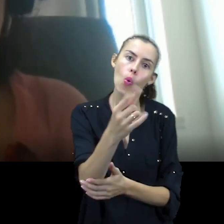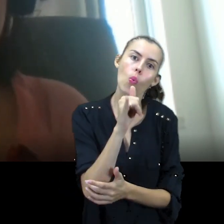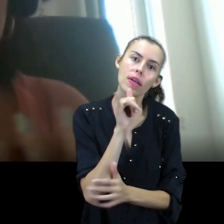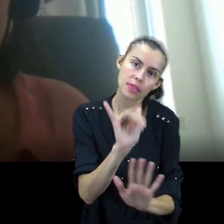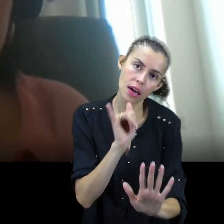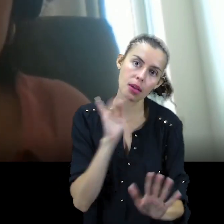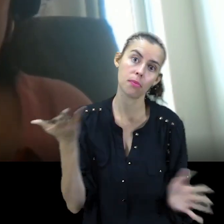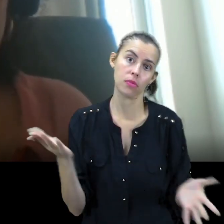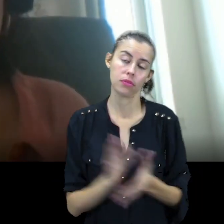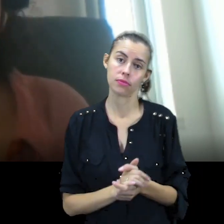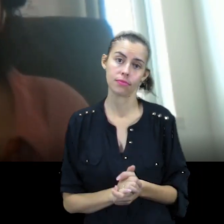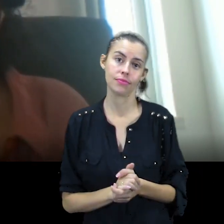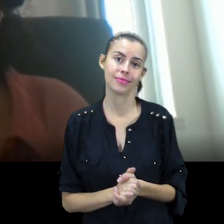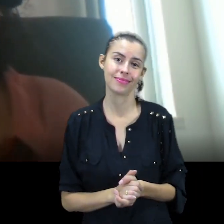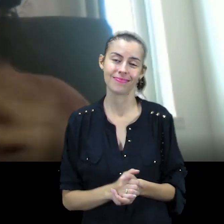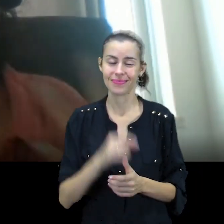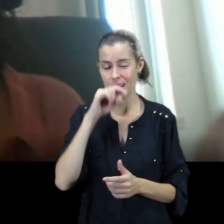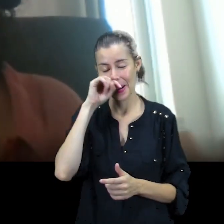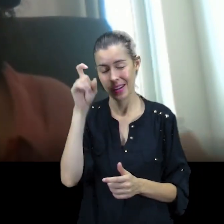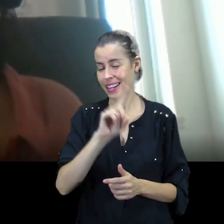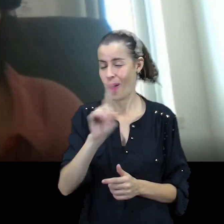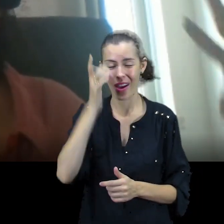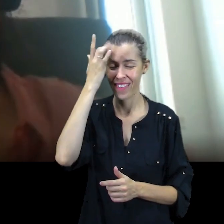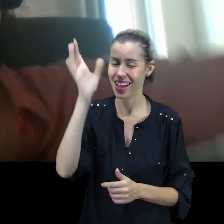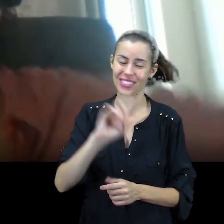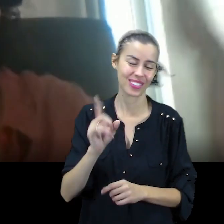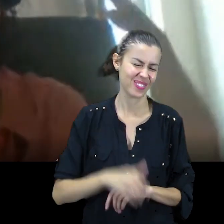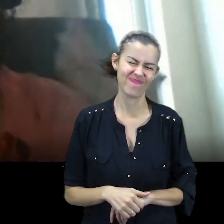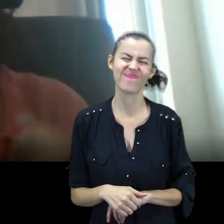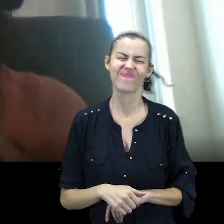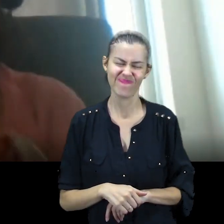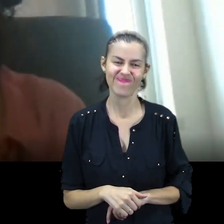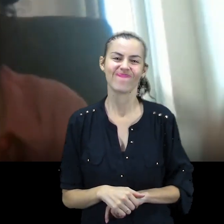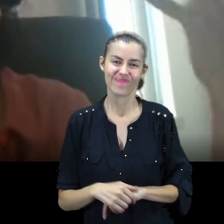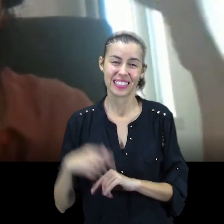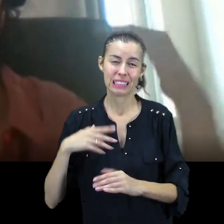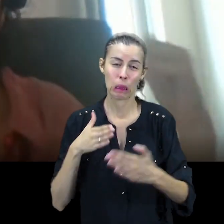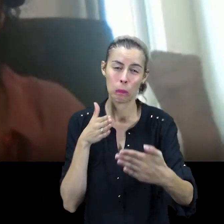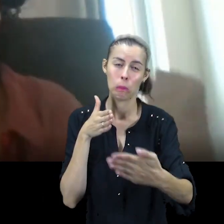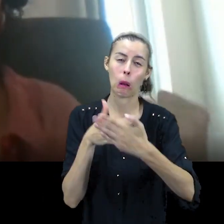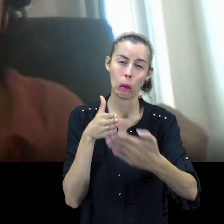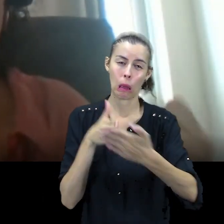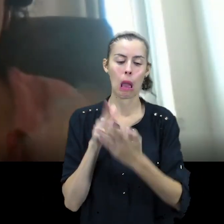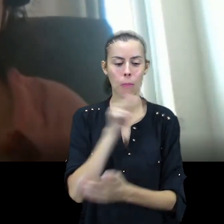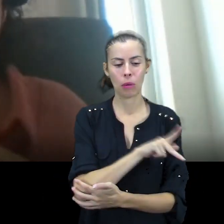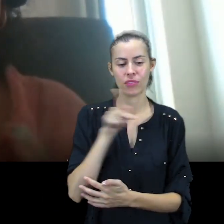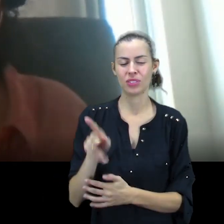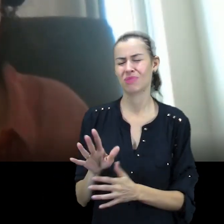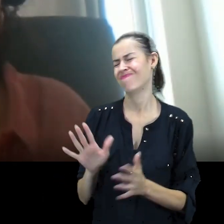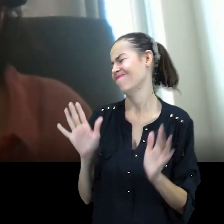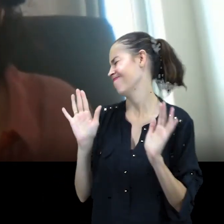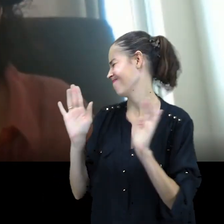tempo, inovar, né? Fazer diferente daquela educação bancária que a gente vem, né? Da